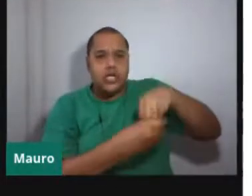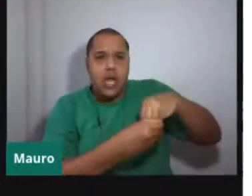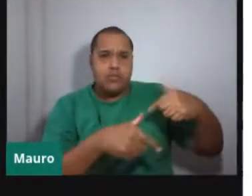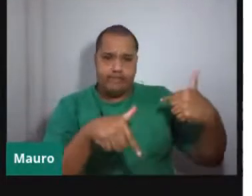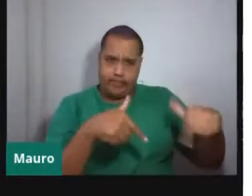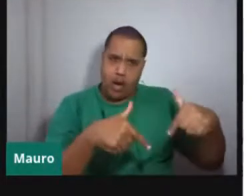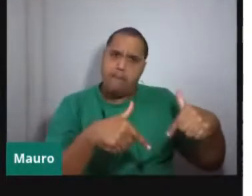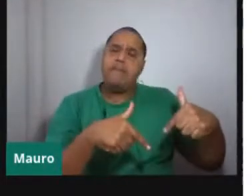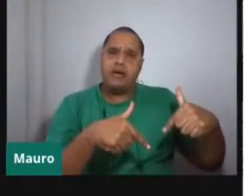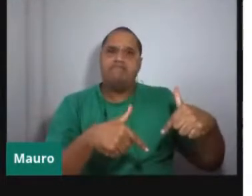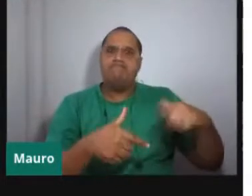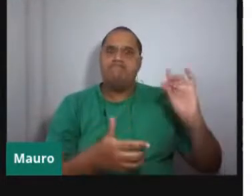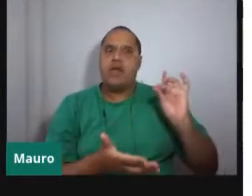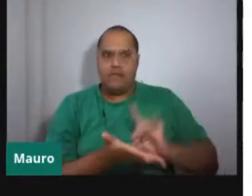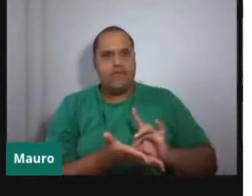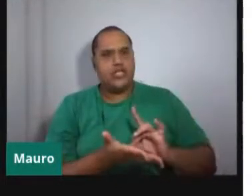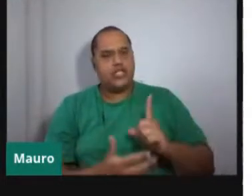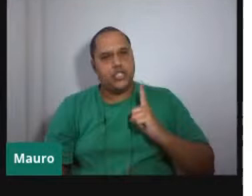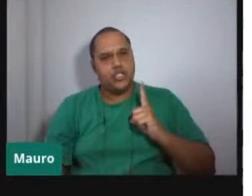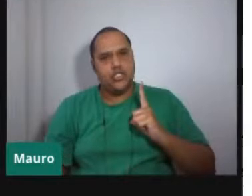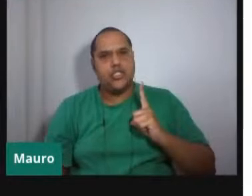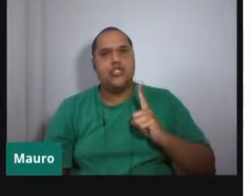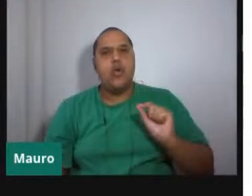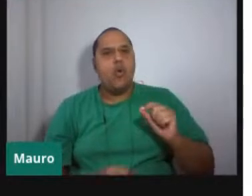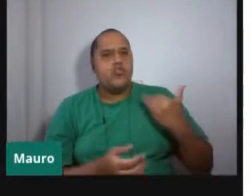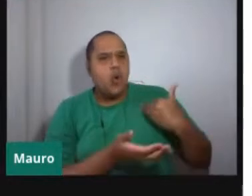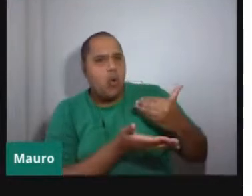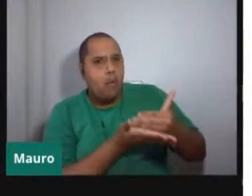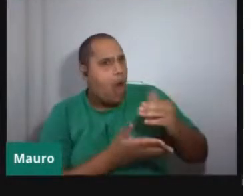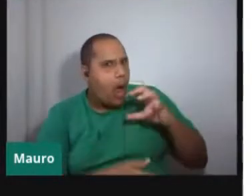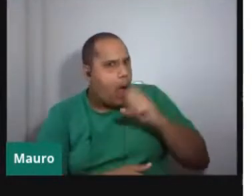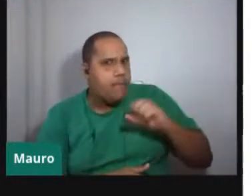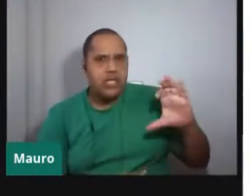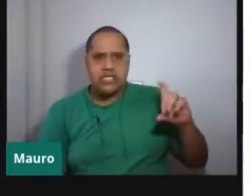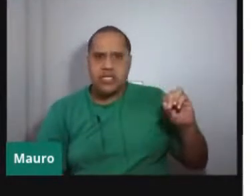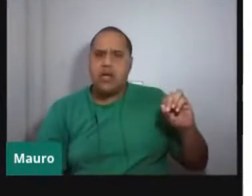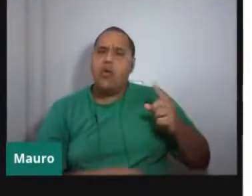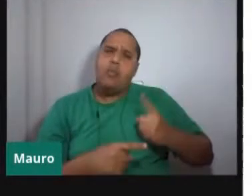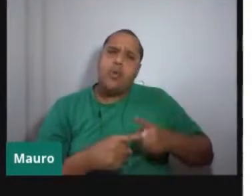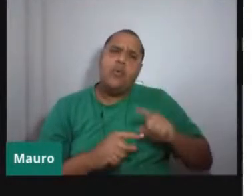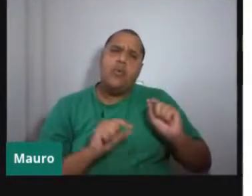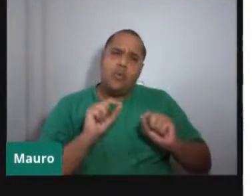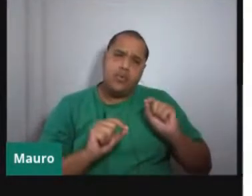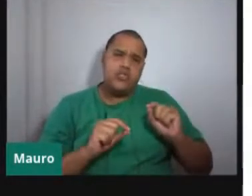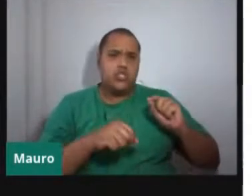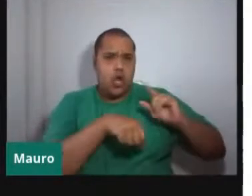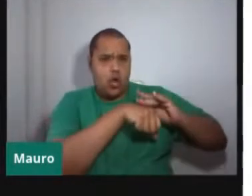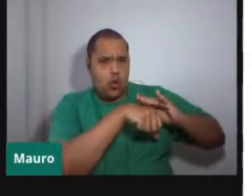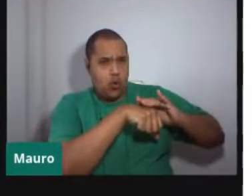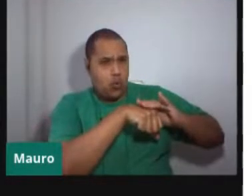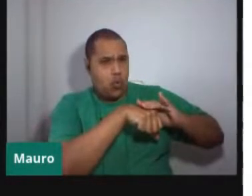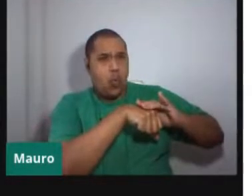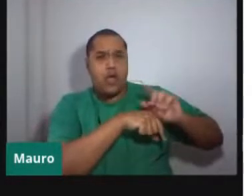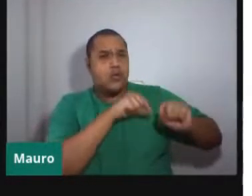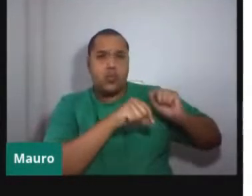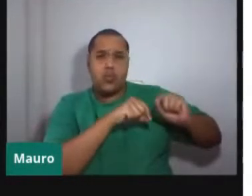bastante representativos, em geral iniciam cedo, o que também é um problema, porque em geral são doenças crônicas, né, que